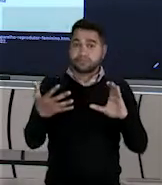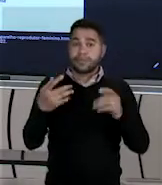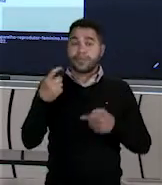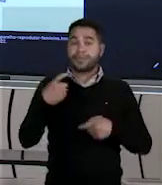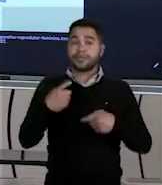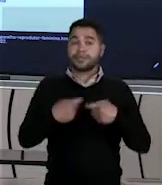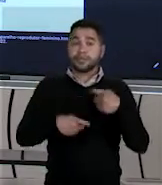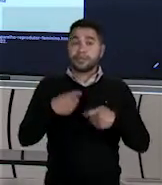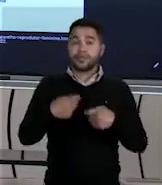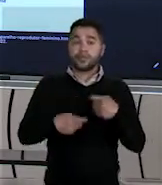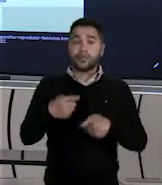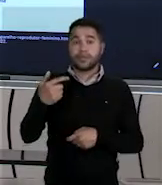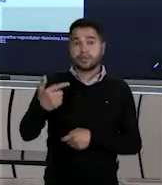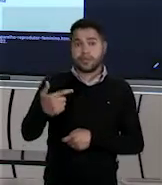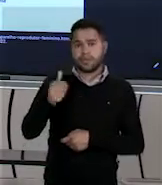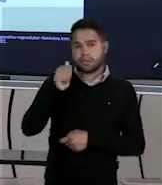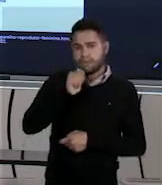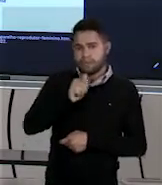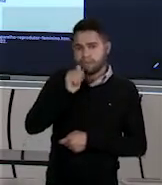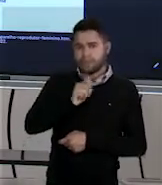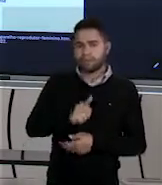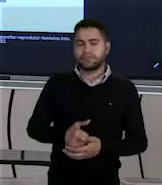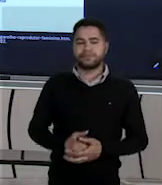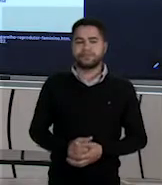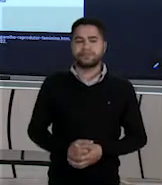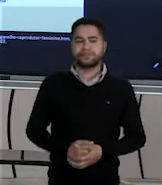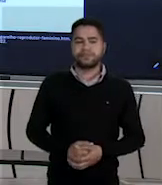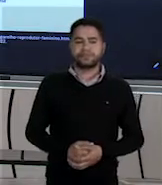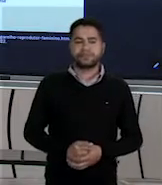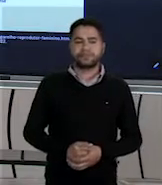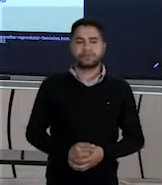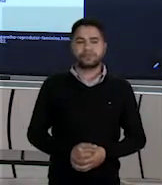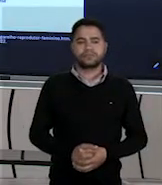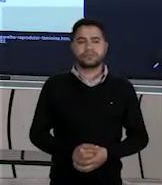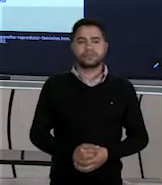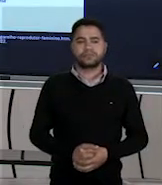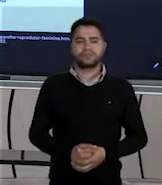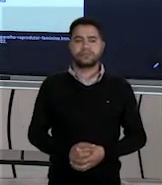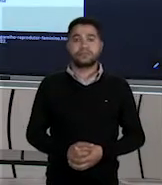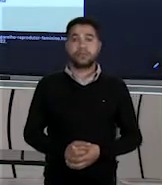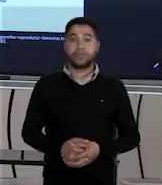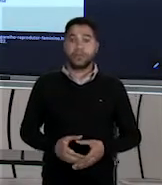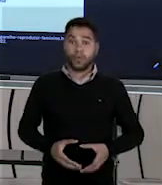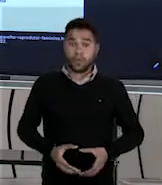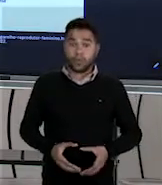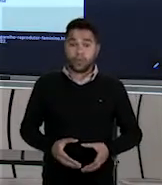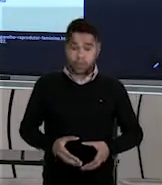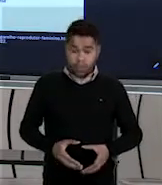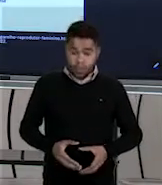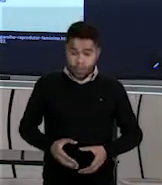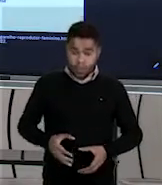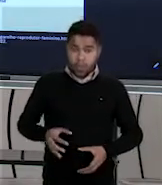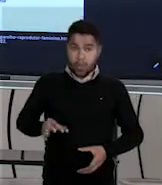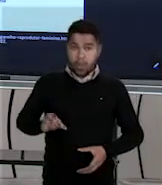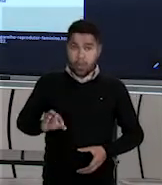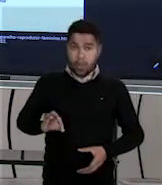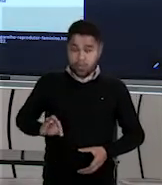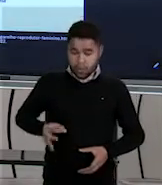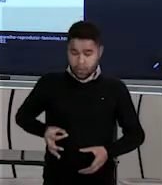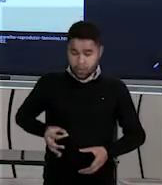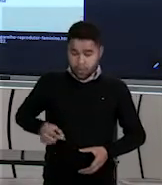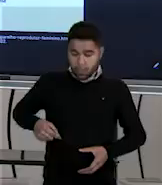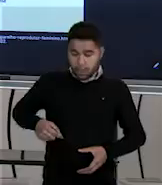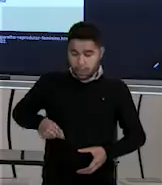sexuais secundárias nas meninas. Quando o óvulo é liberado, se a mulher tem uma